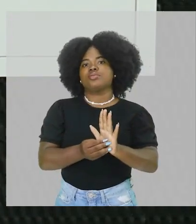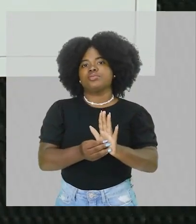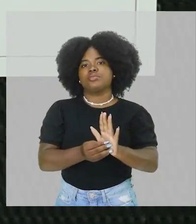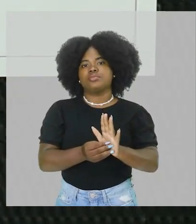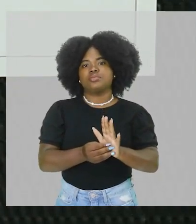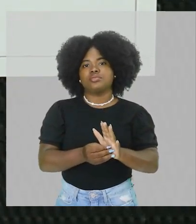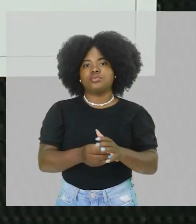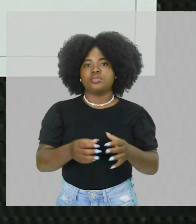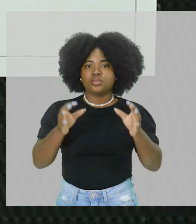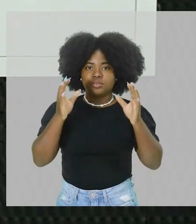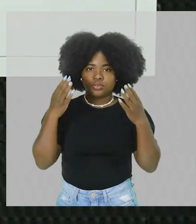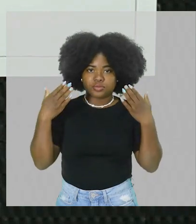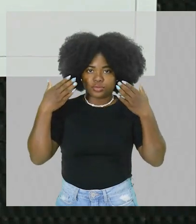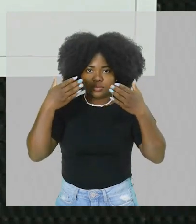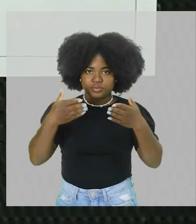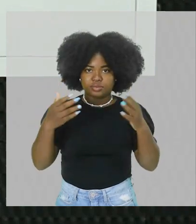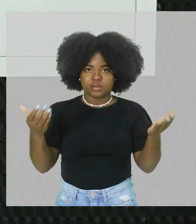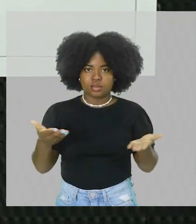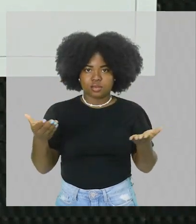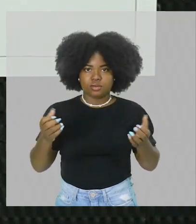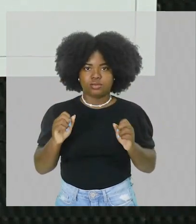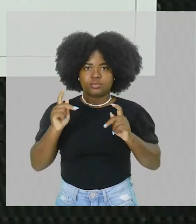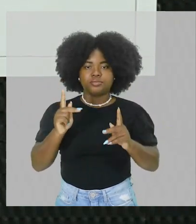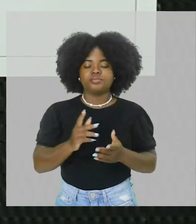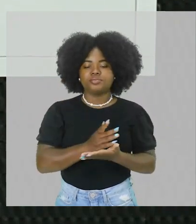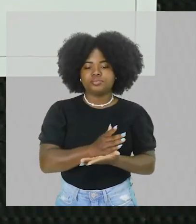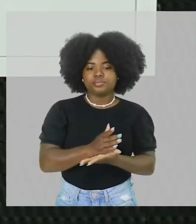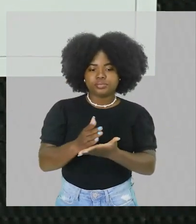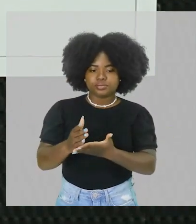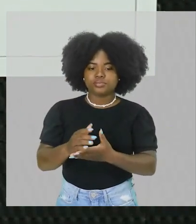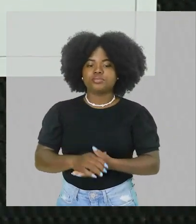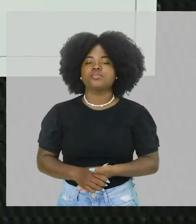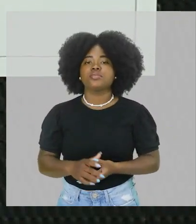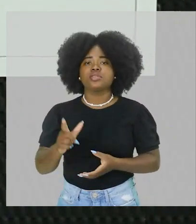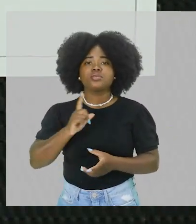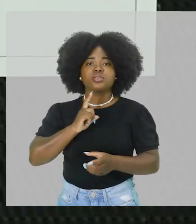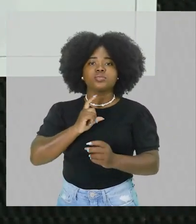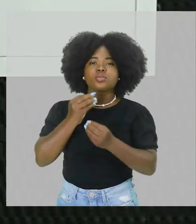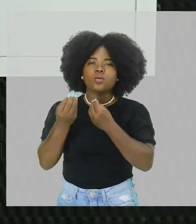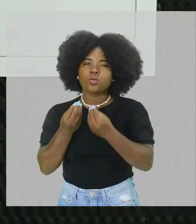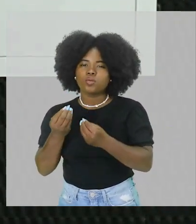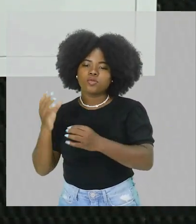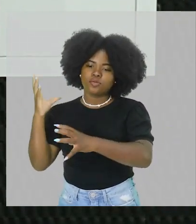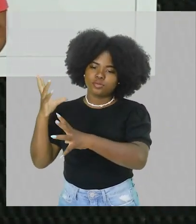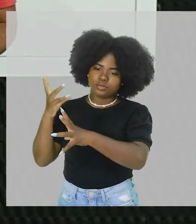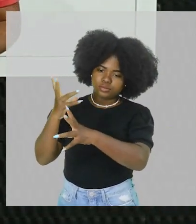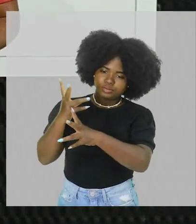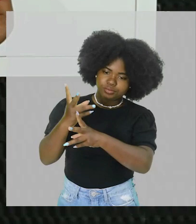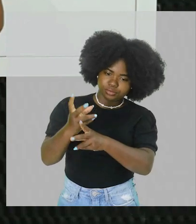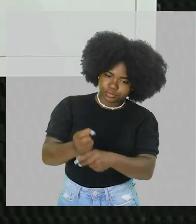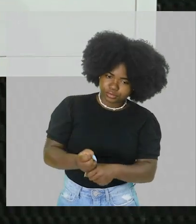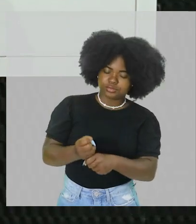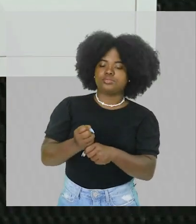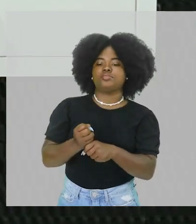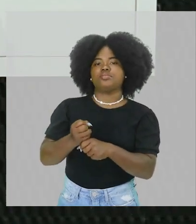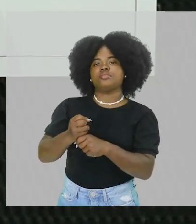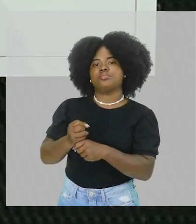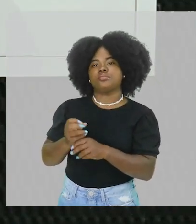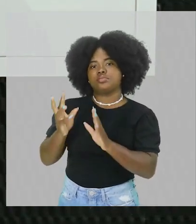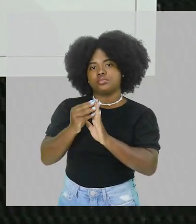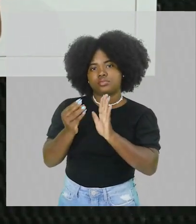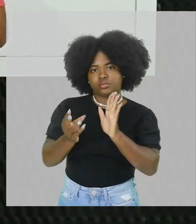Bom, então a gente começa aqui fazendo aquela revisão, né? Sobre o conteúdo, né, de